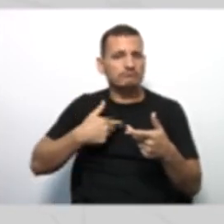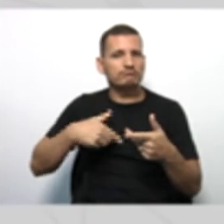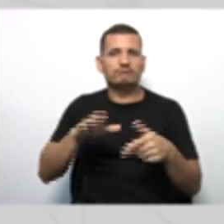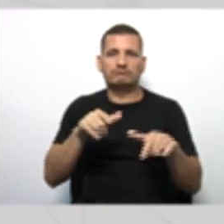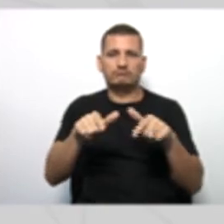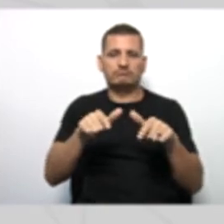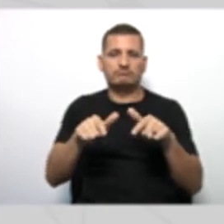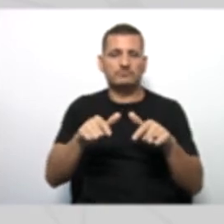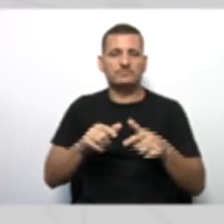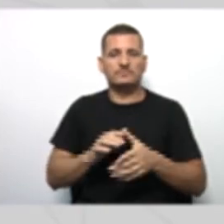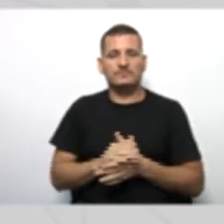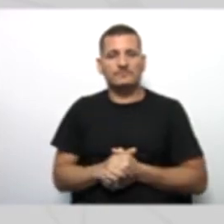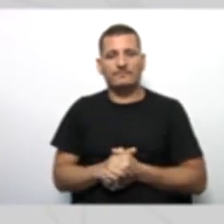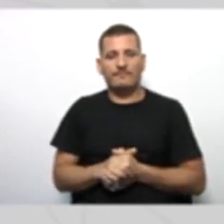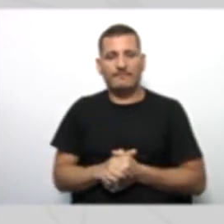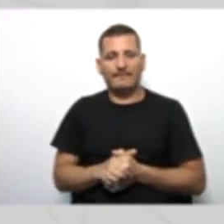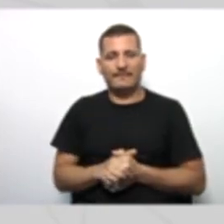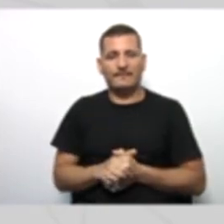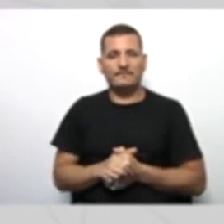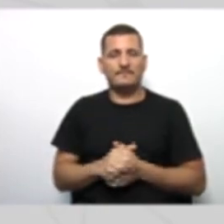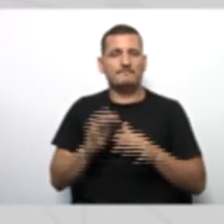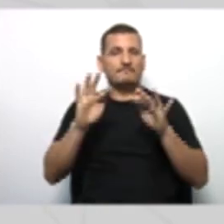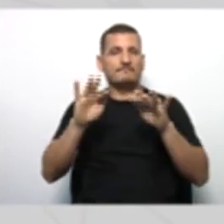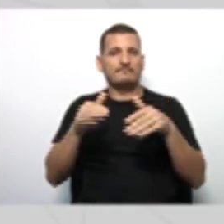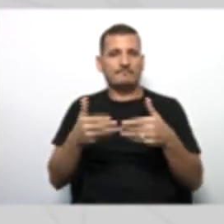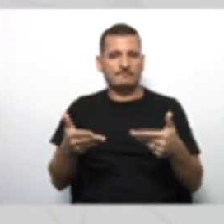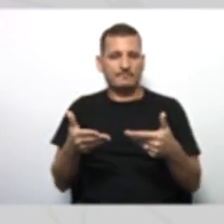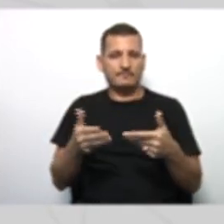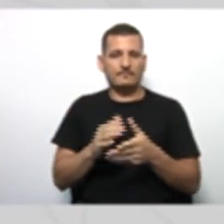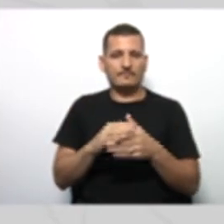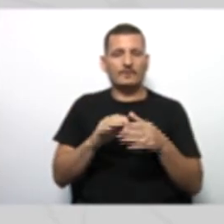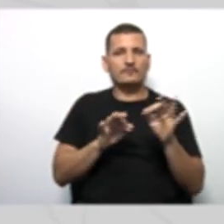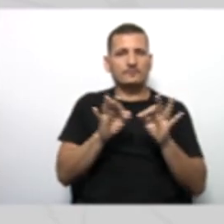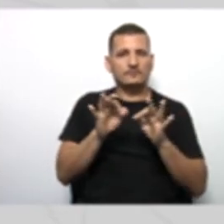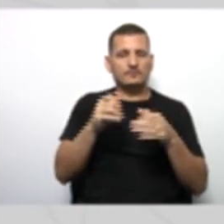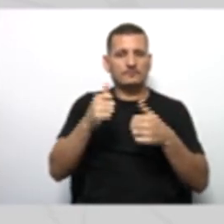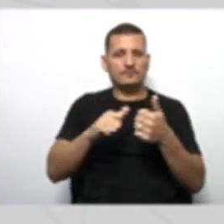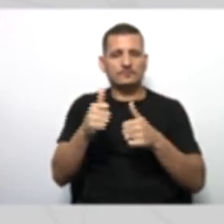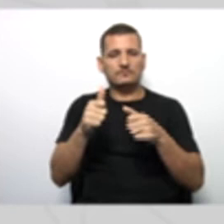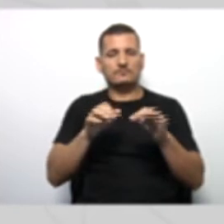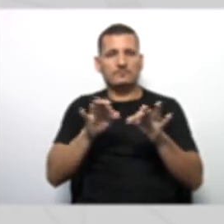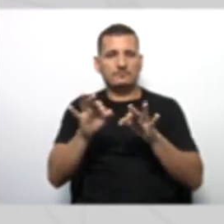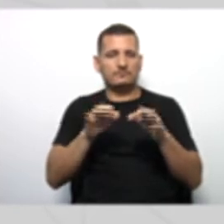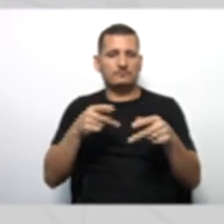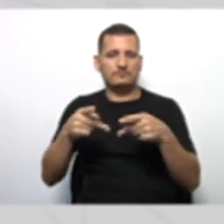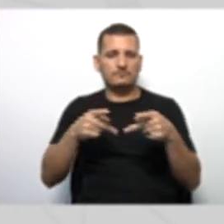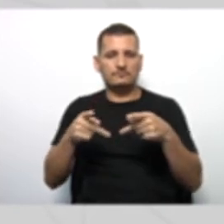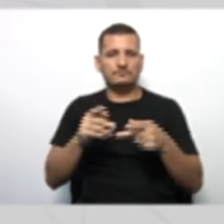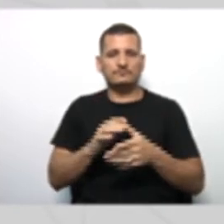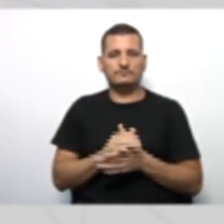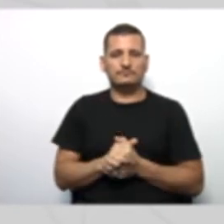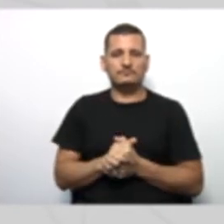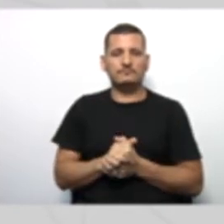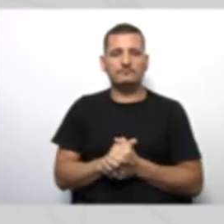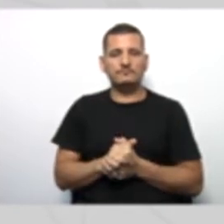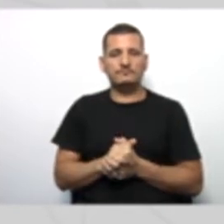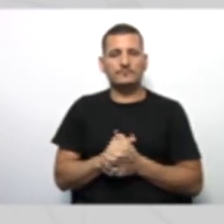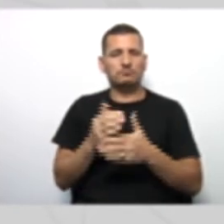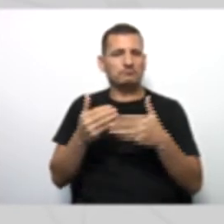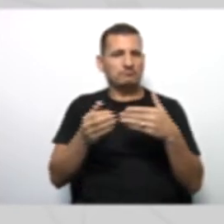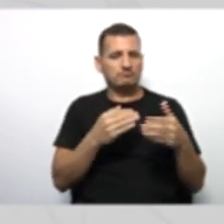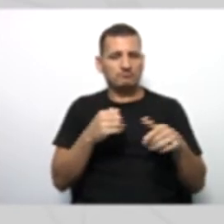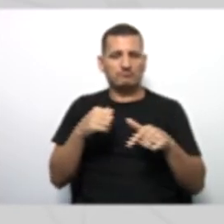algo crítico, vou ter que mudar cronograma, ou seja, vou sempre estar monitorando o risco que aquilo ali pode estar gerando no meu